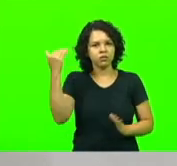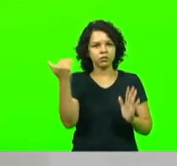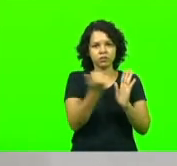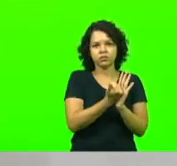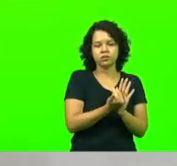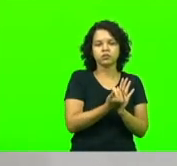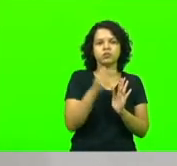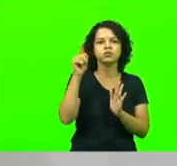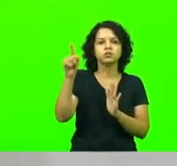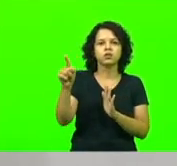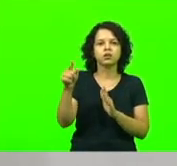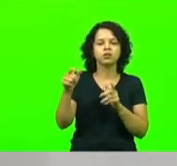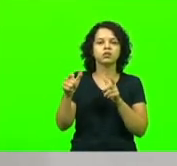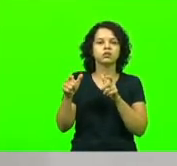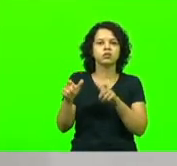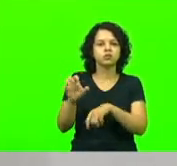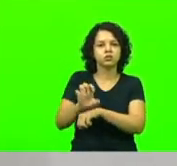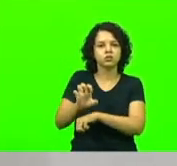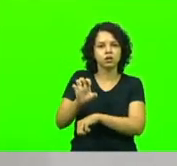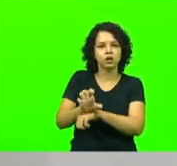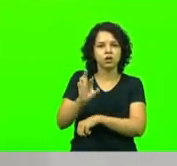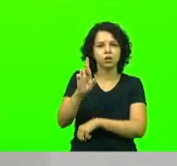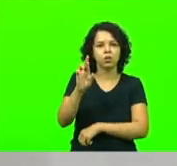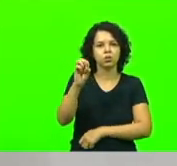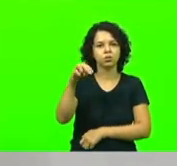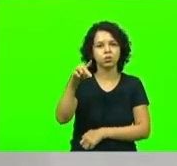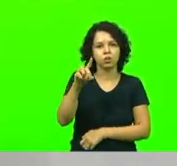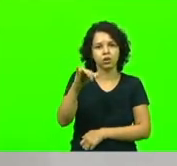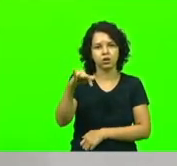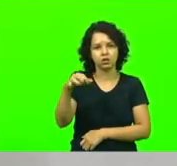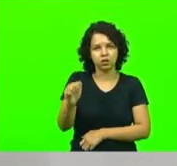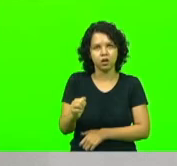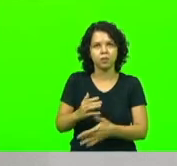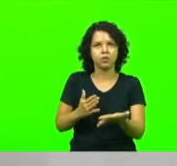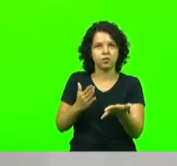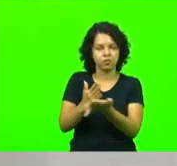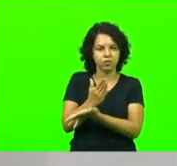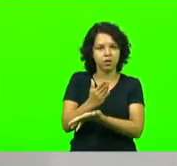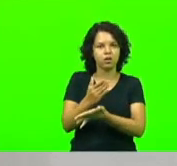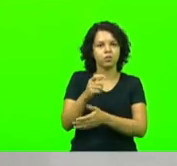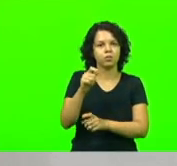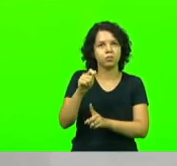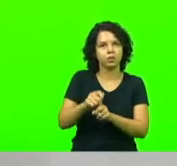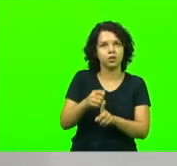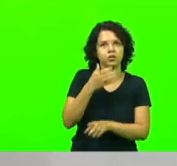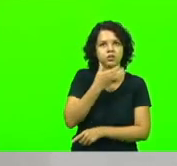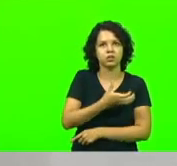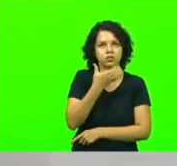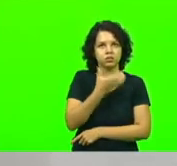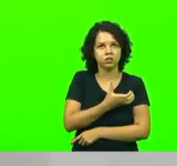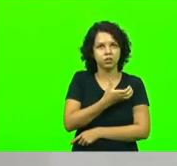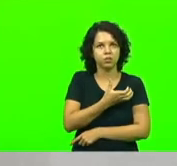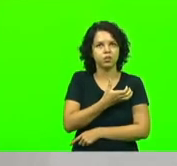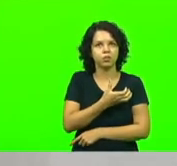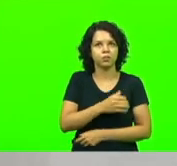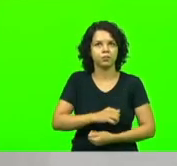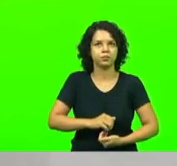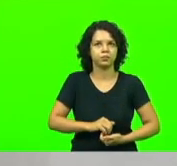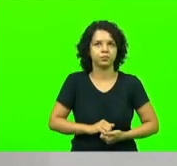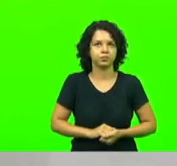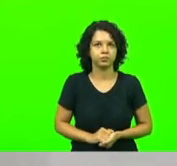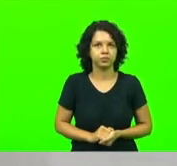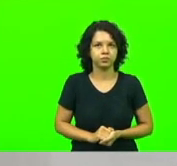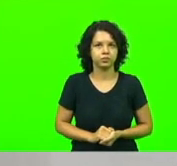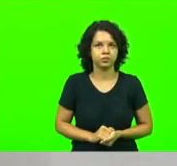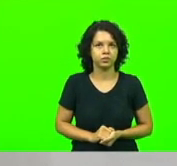em Rondônia, onde foi aprovado e sancionado em dezembro que projeto